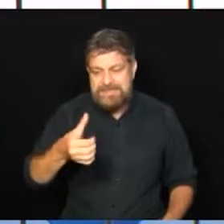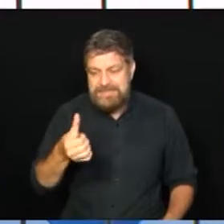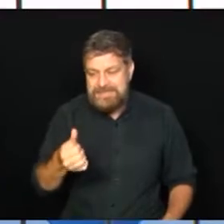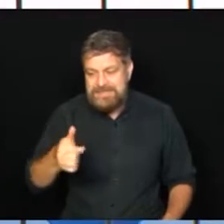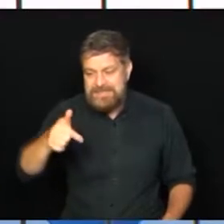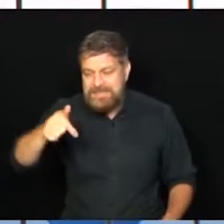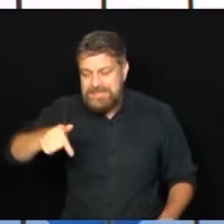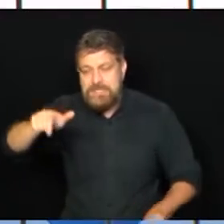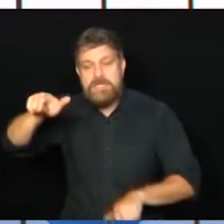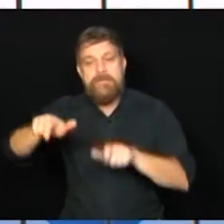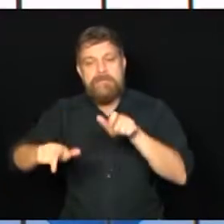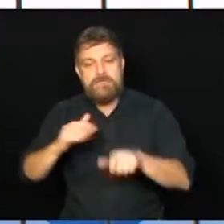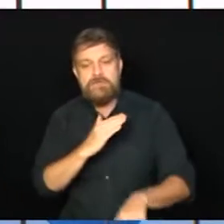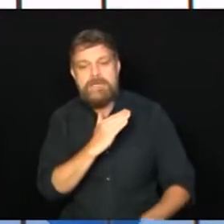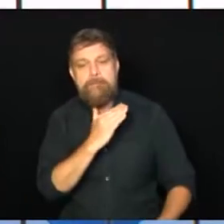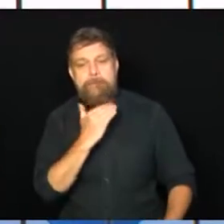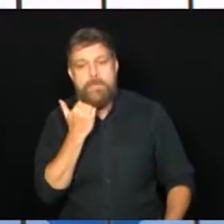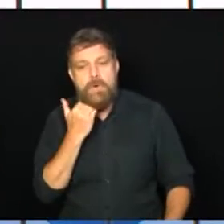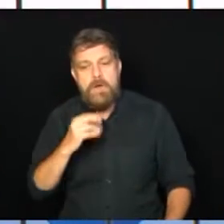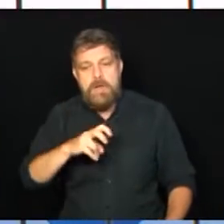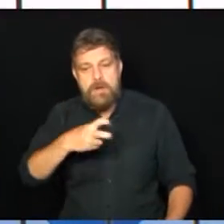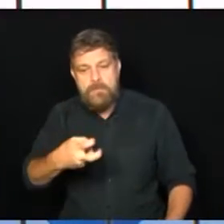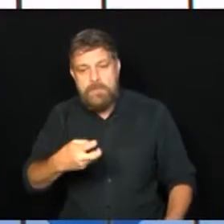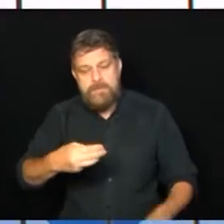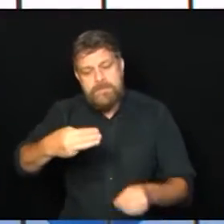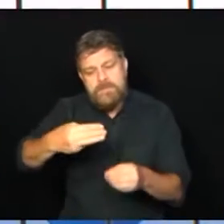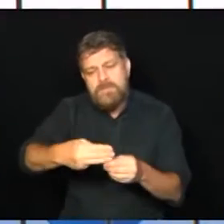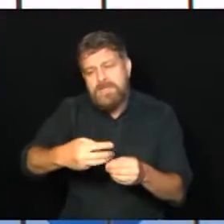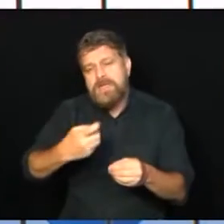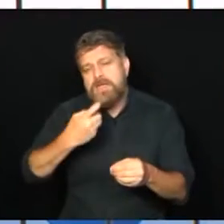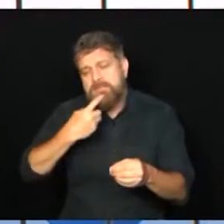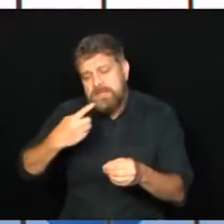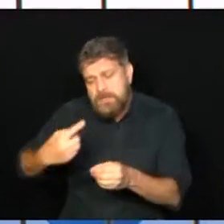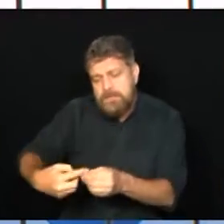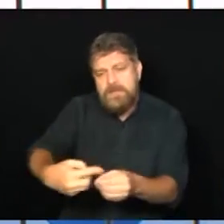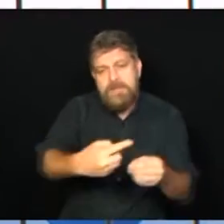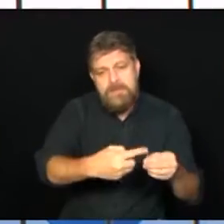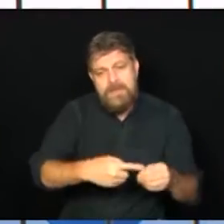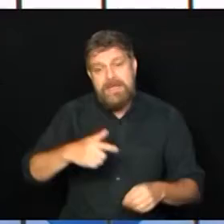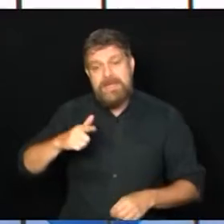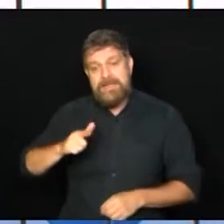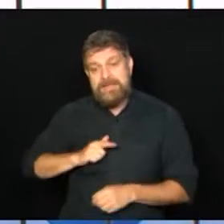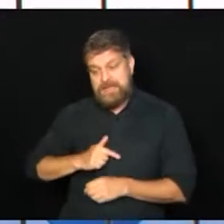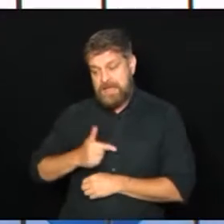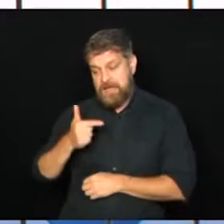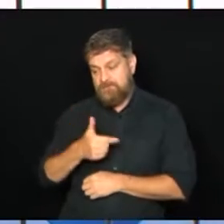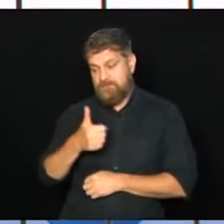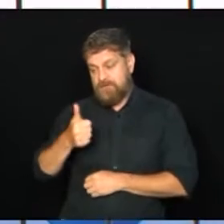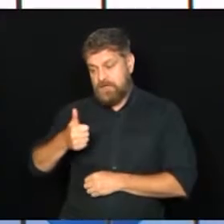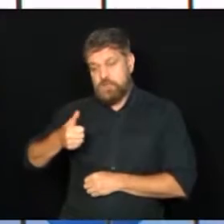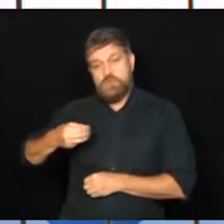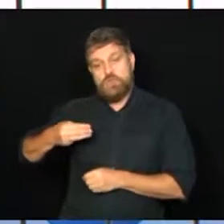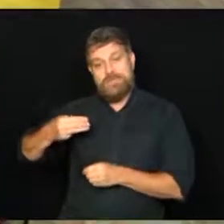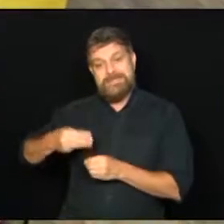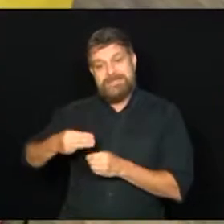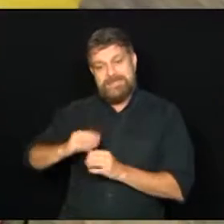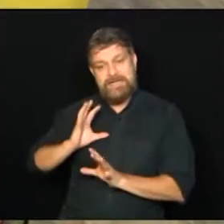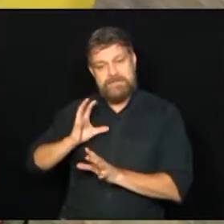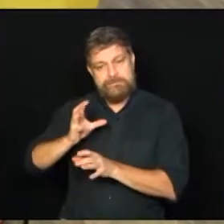144.767 óbitos. Agora nós vamos falar da região metropolitana de Campinas, que compreende os 21 municípios da